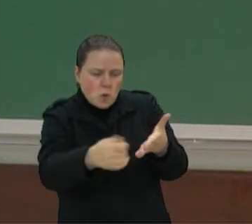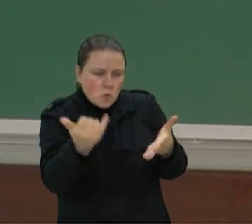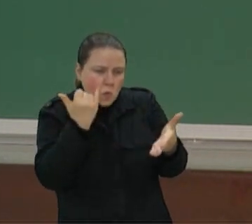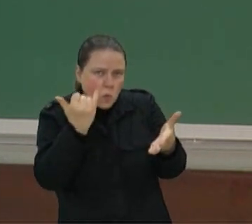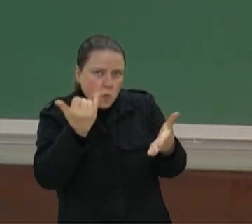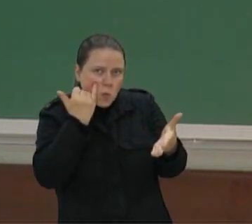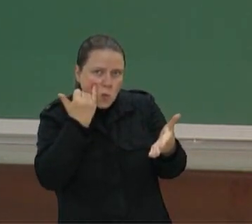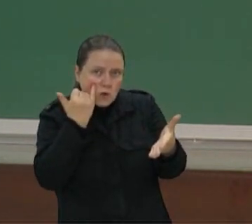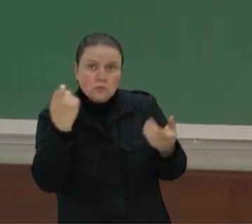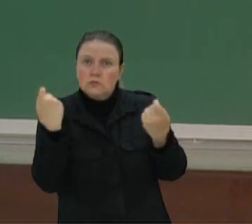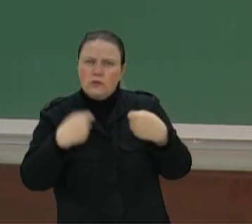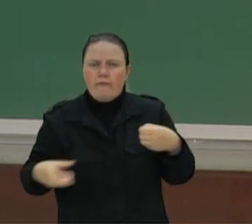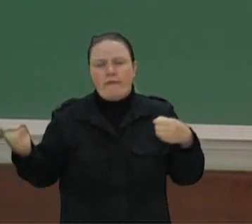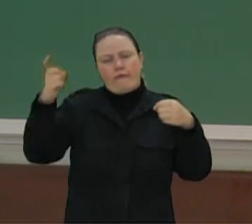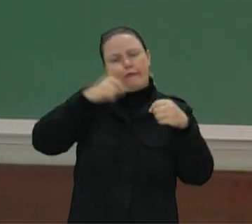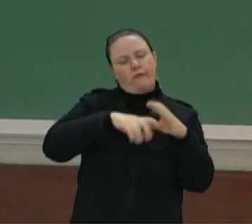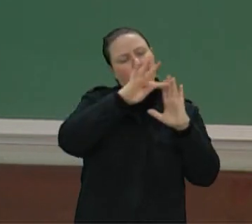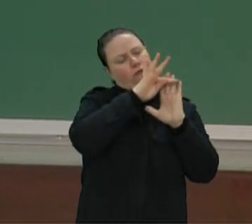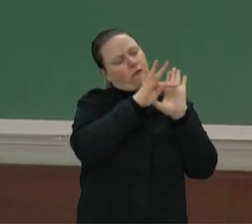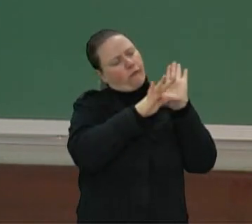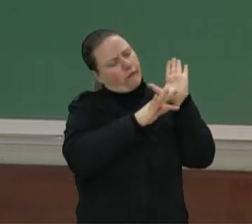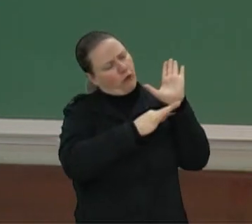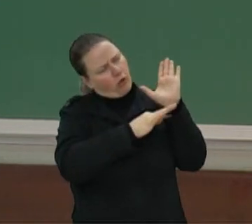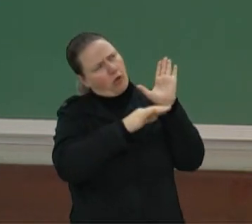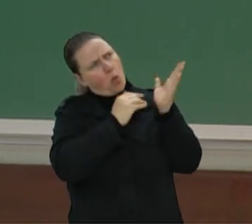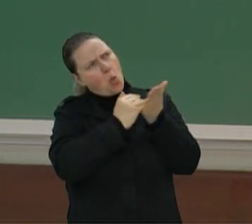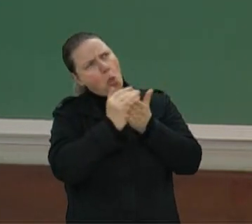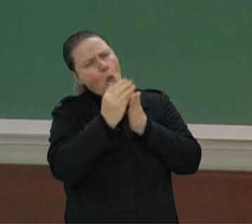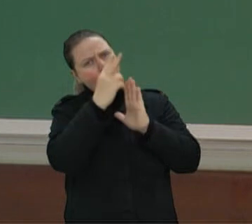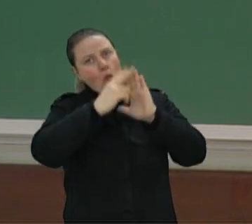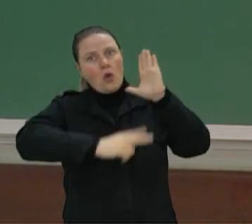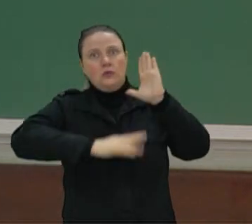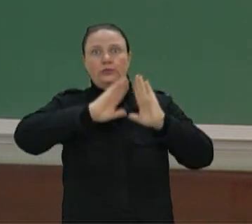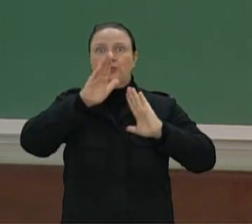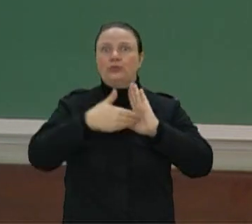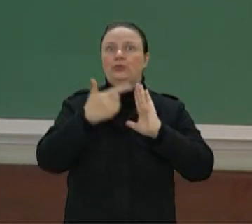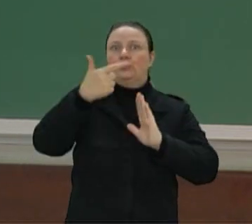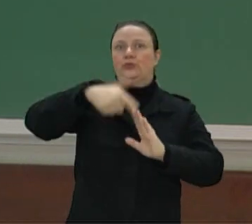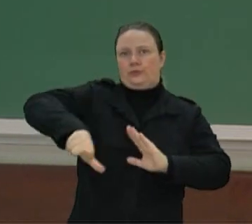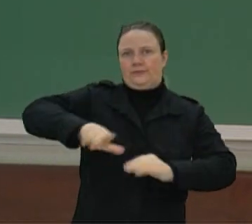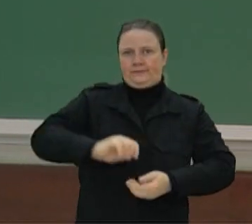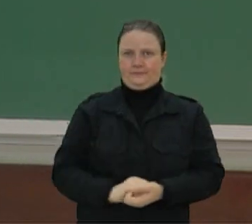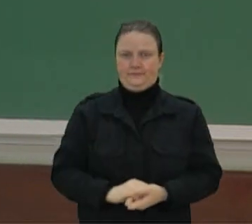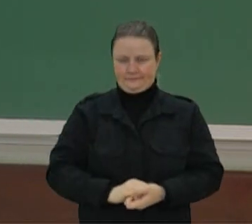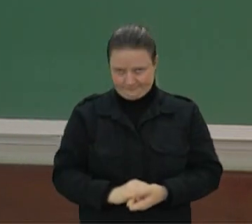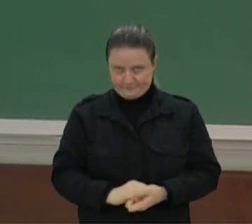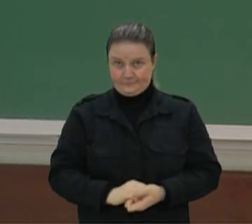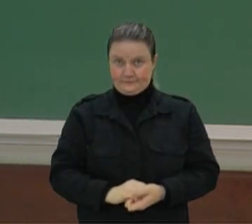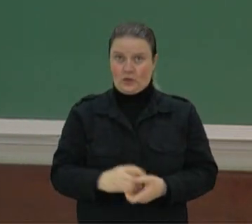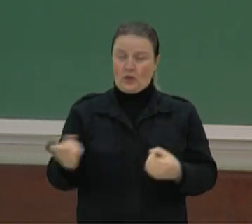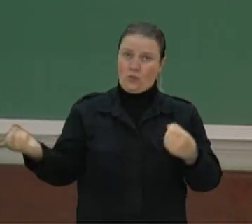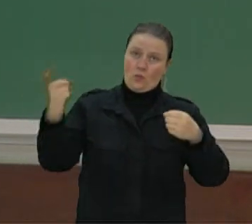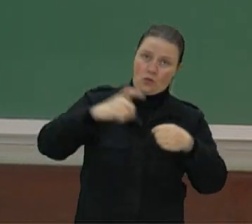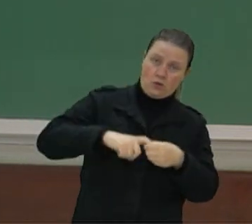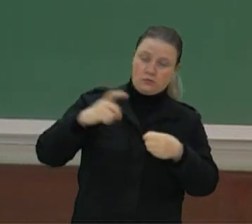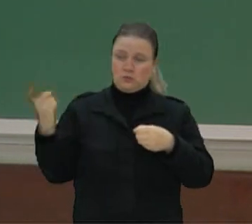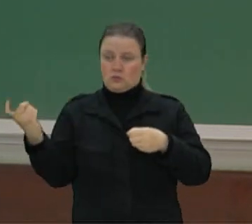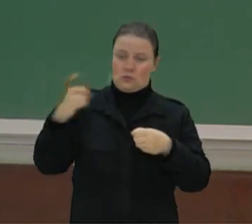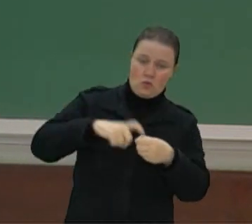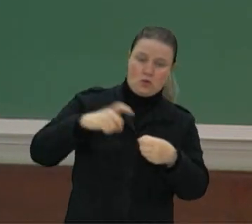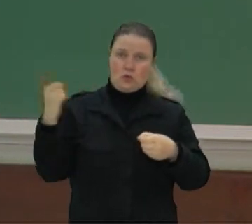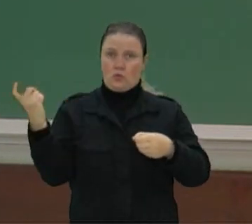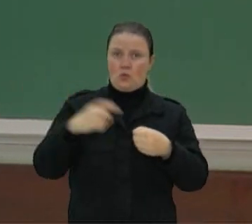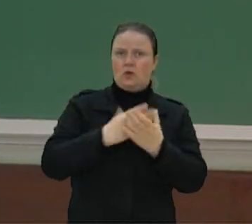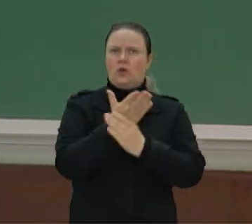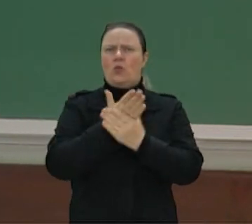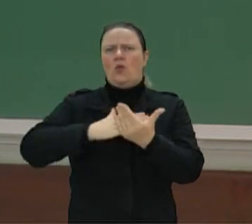não precisa voltar no texto e começar lá do início. Tudo bem? Entenderam a diferença? Ficar voltando incomoda.